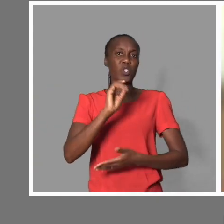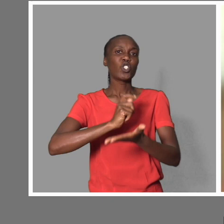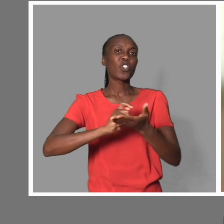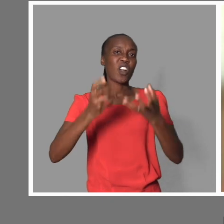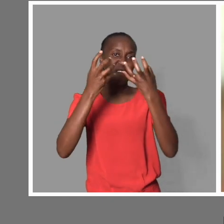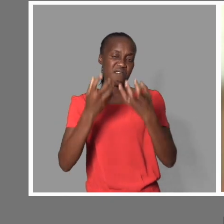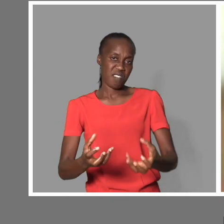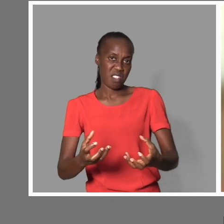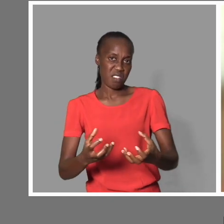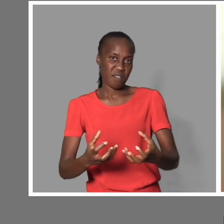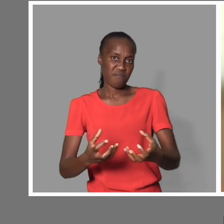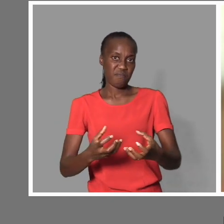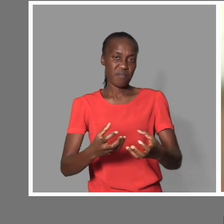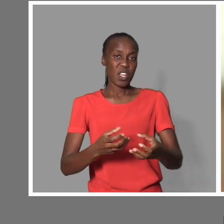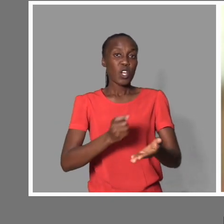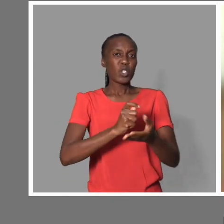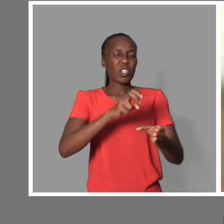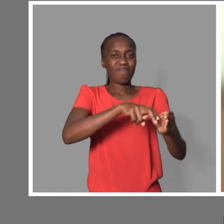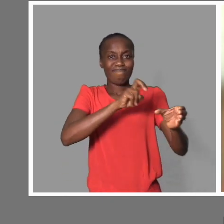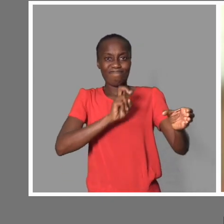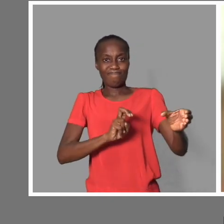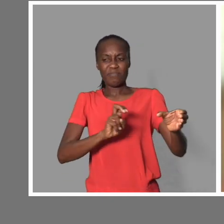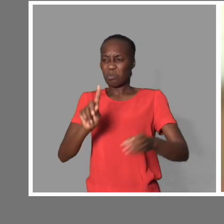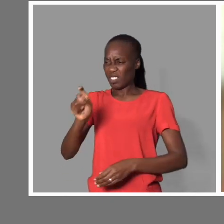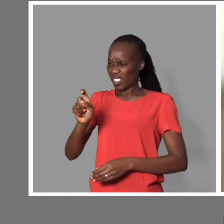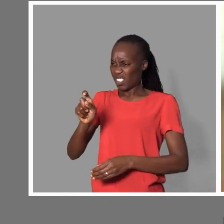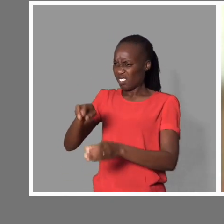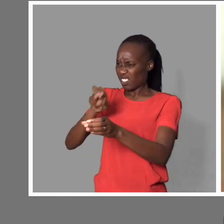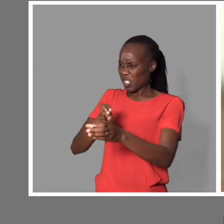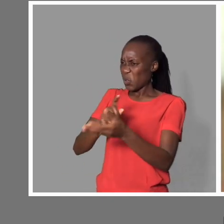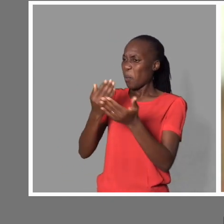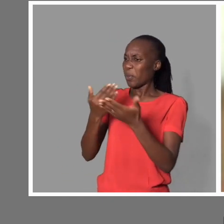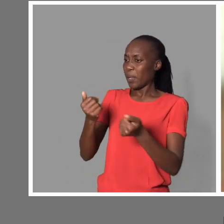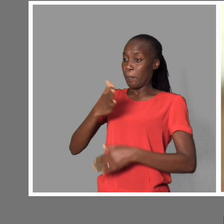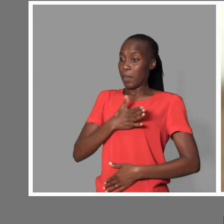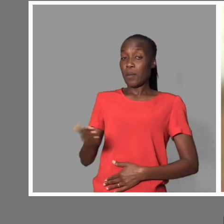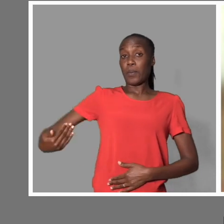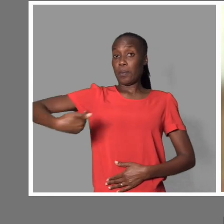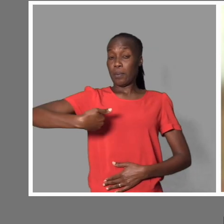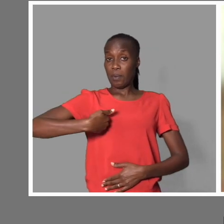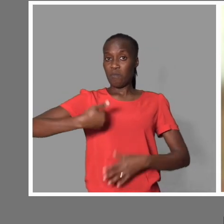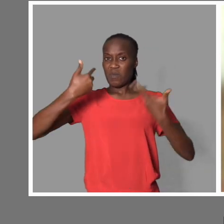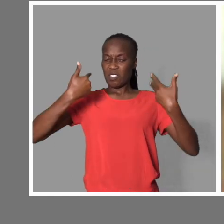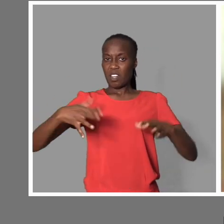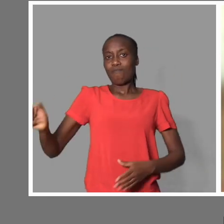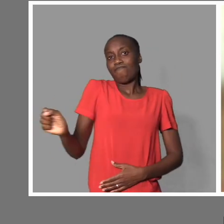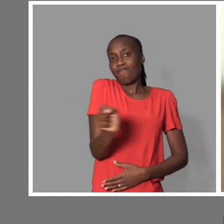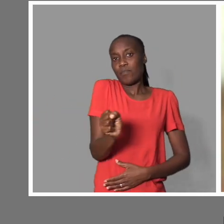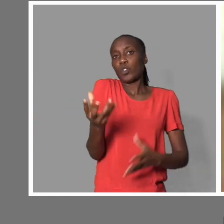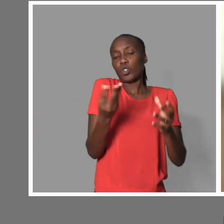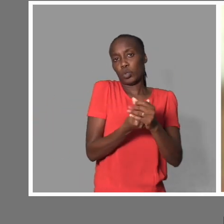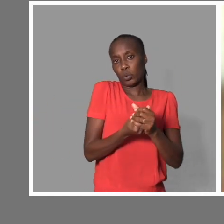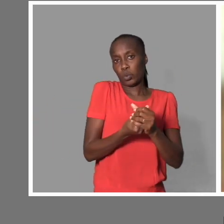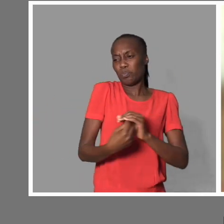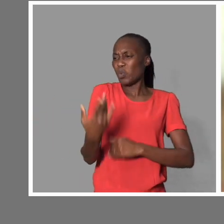Estudas? Não estudo. Deixei de estudar. Por que abandonaste a escola? Casei